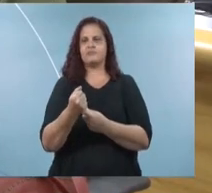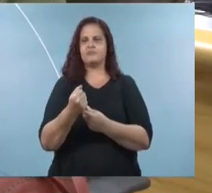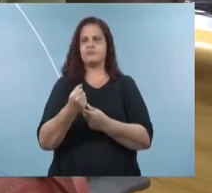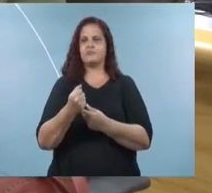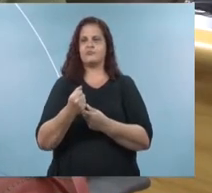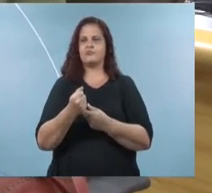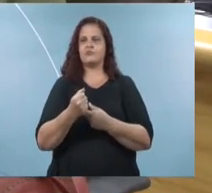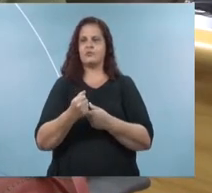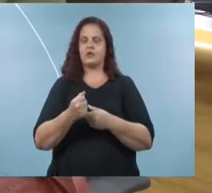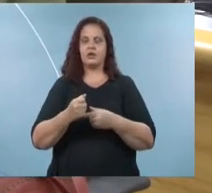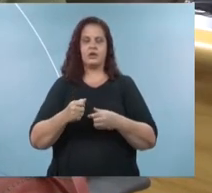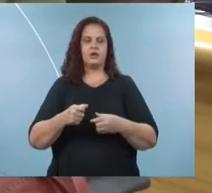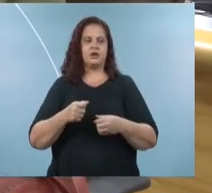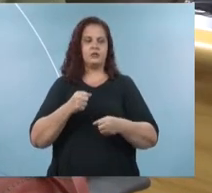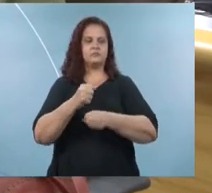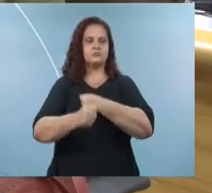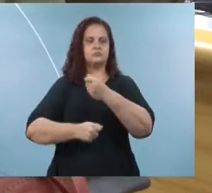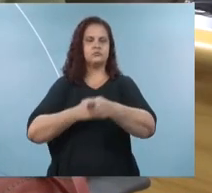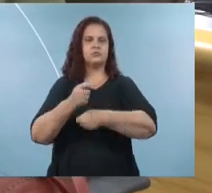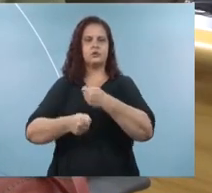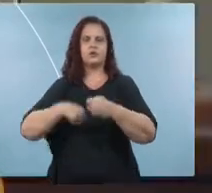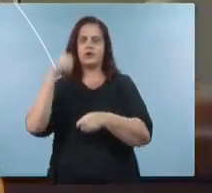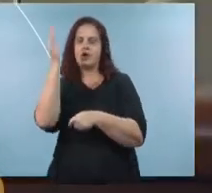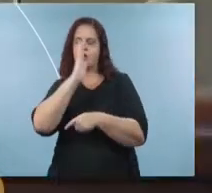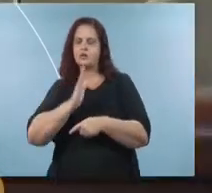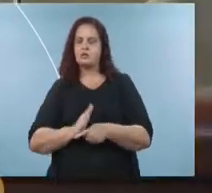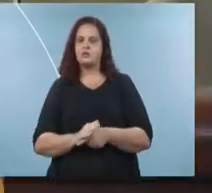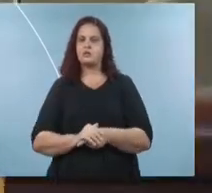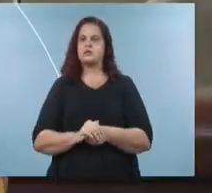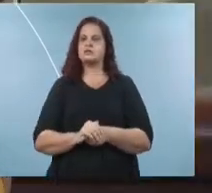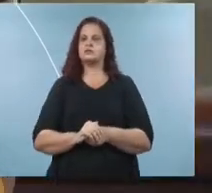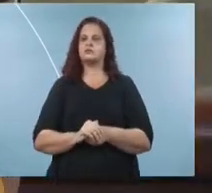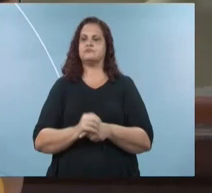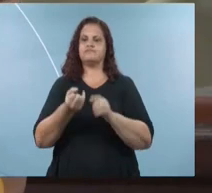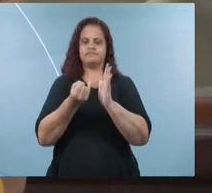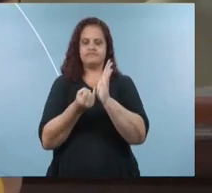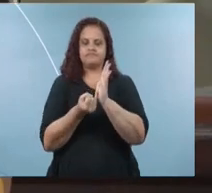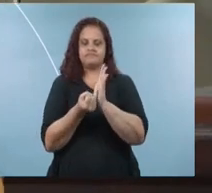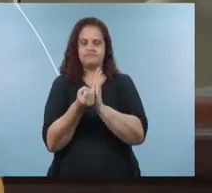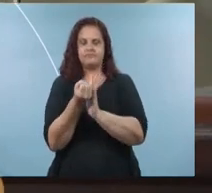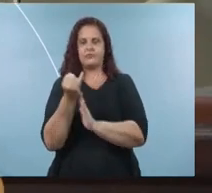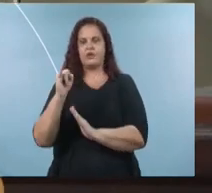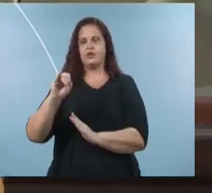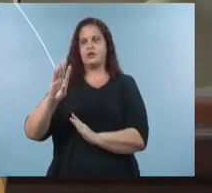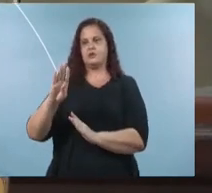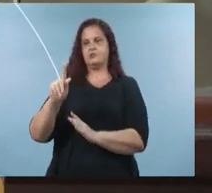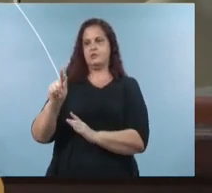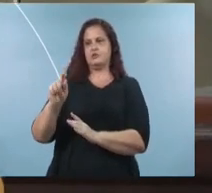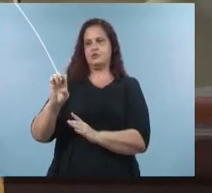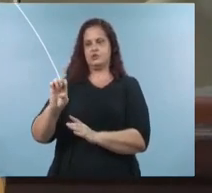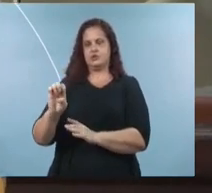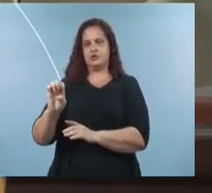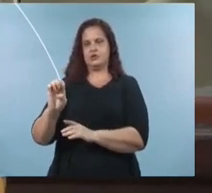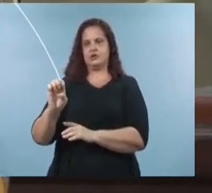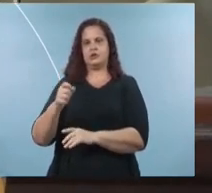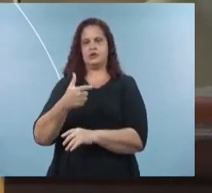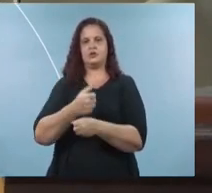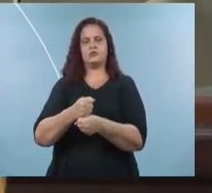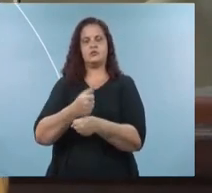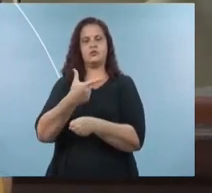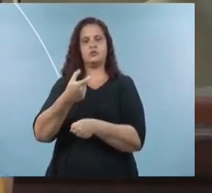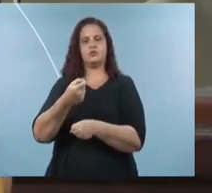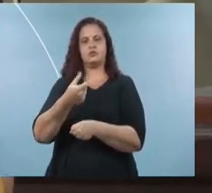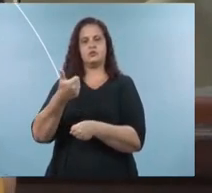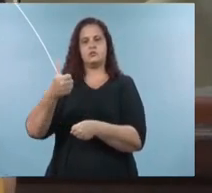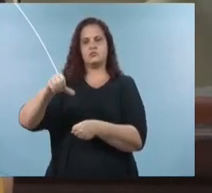setor econômico do Brasil. De acordo com um levantamento do IBGE, realizado em 2019, o